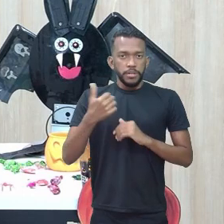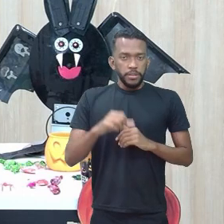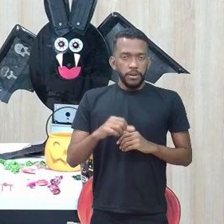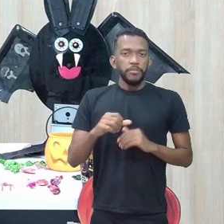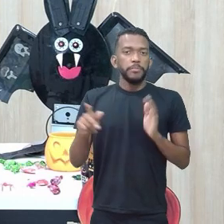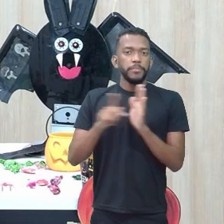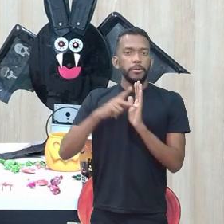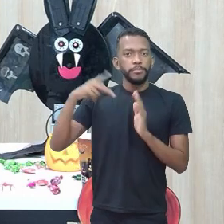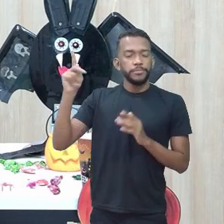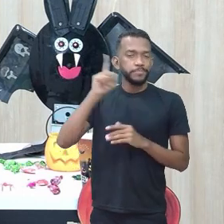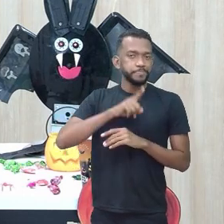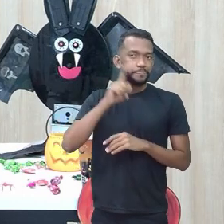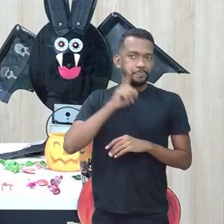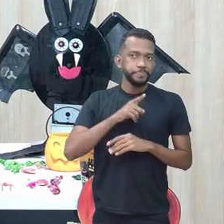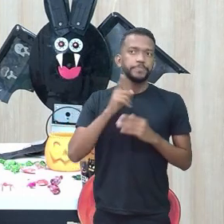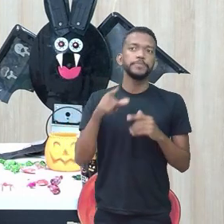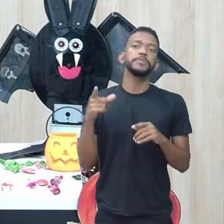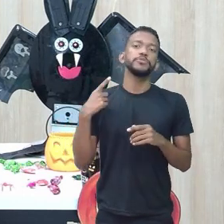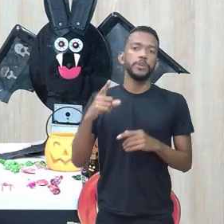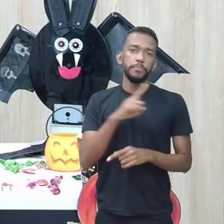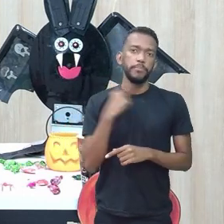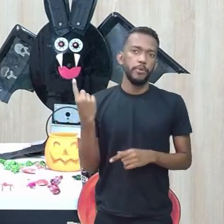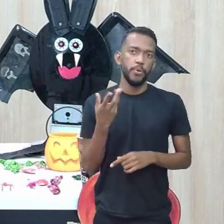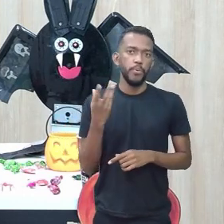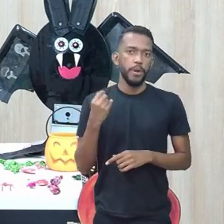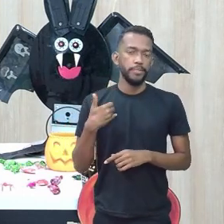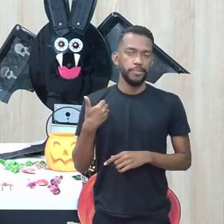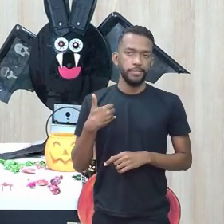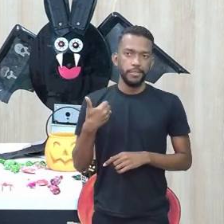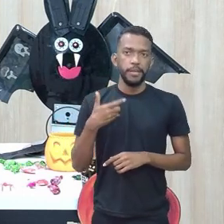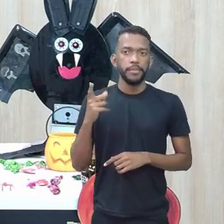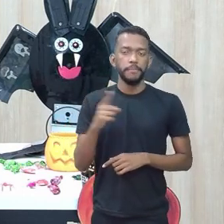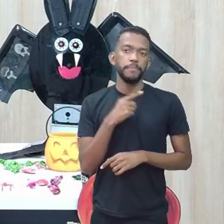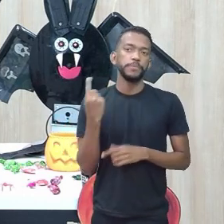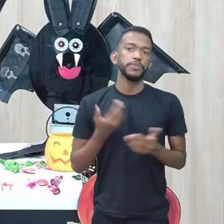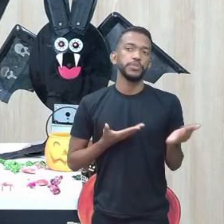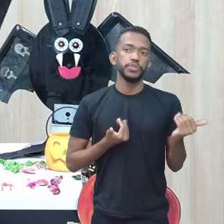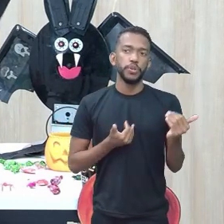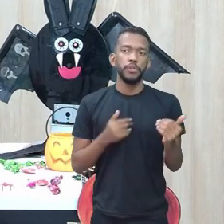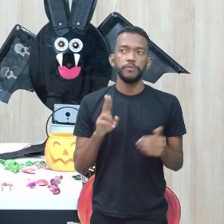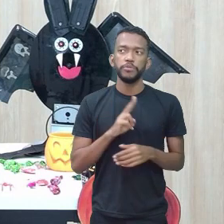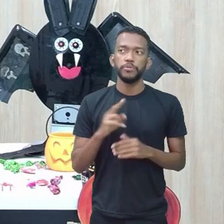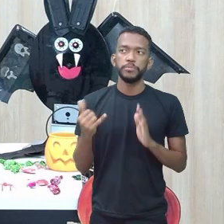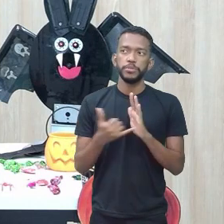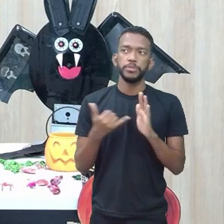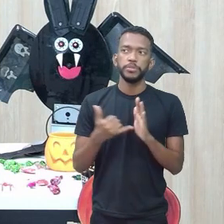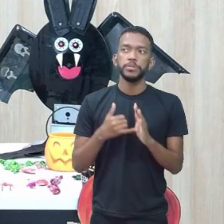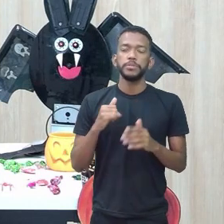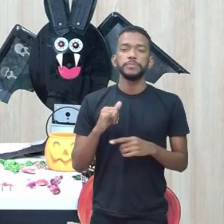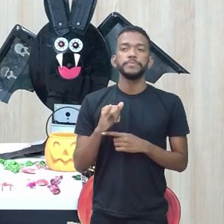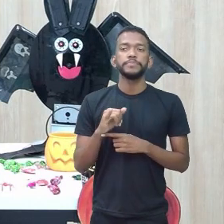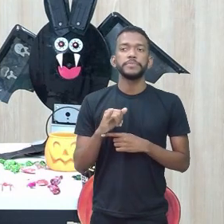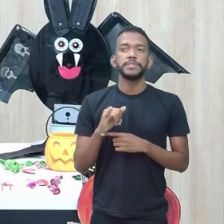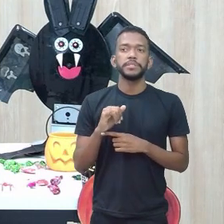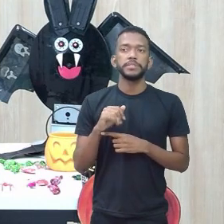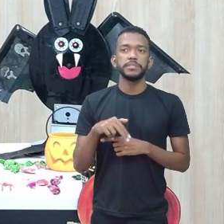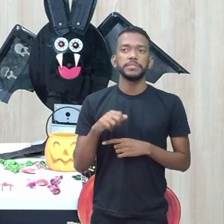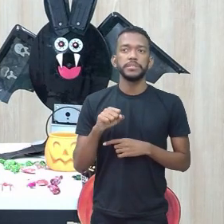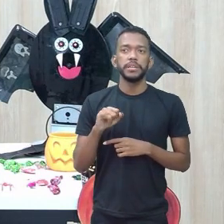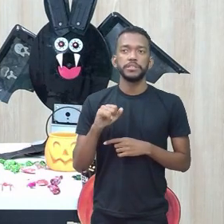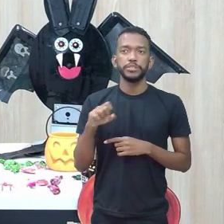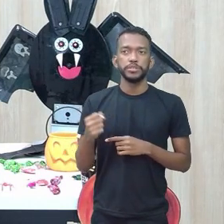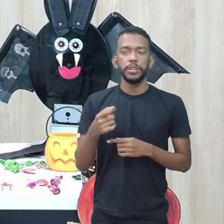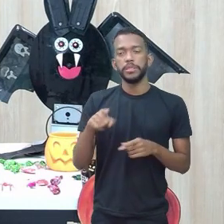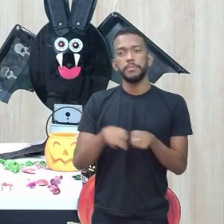né? Morreu com 40 anos, morreu jovem. Ele era escritor, ele era ensaísta, ele era crítico literário também, e ele